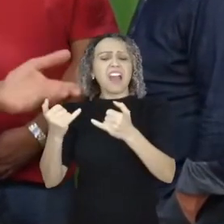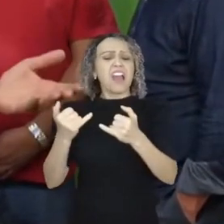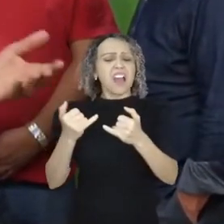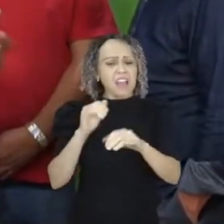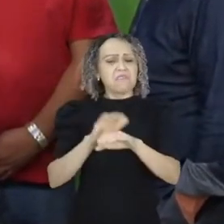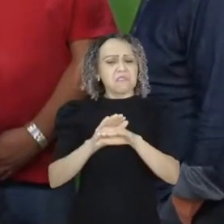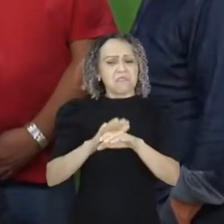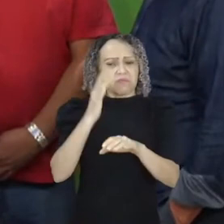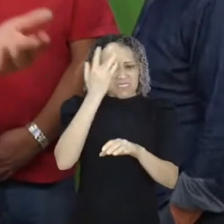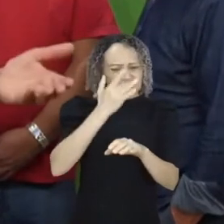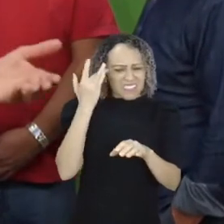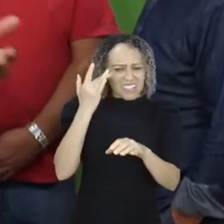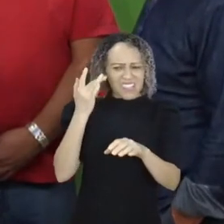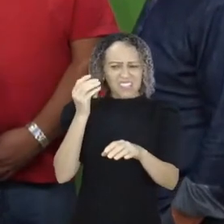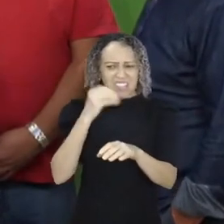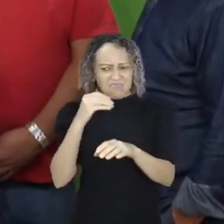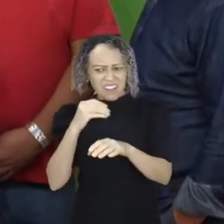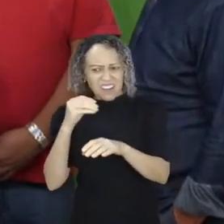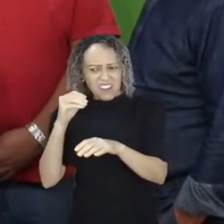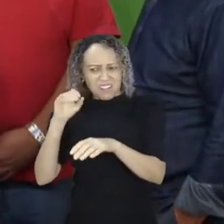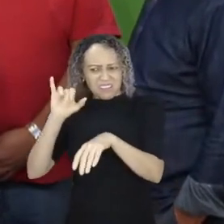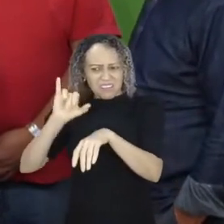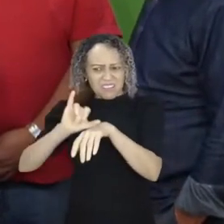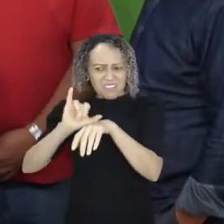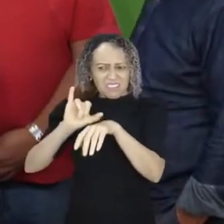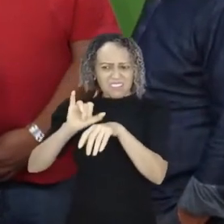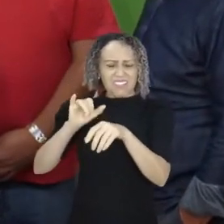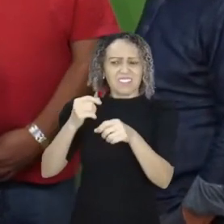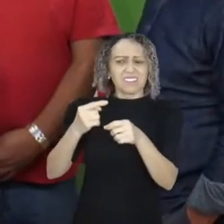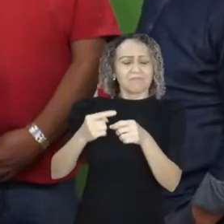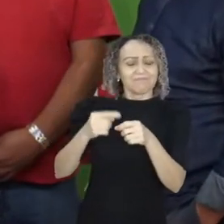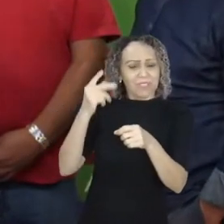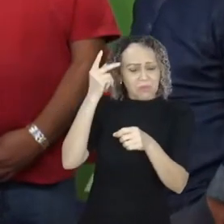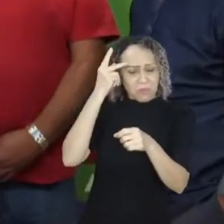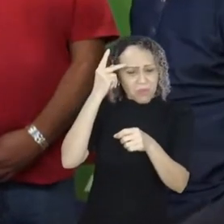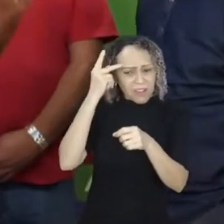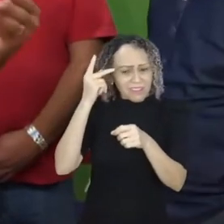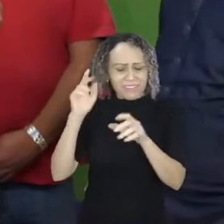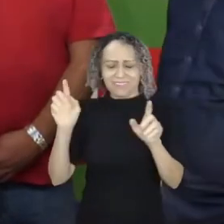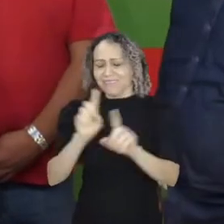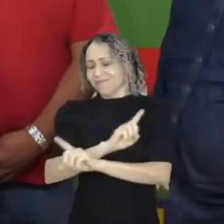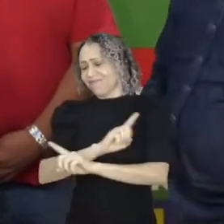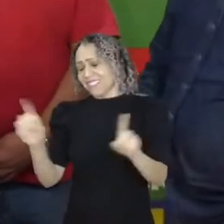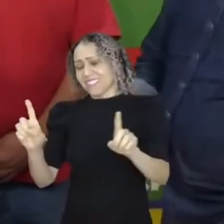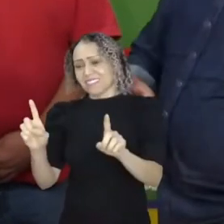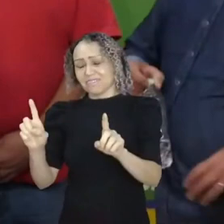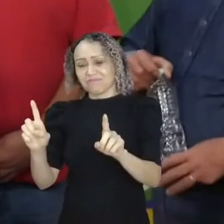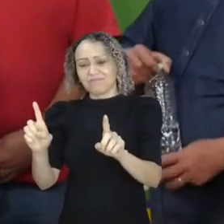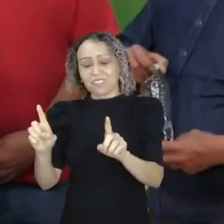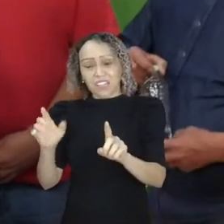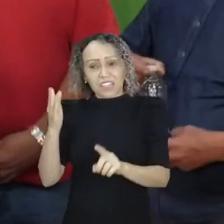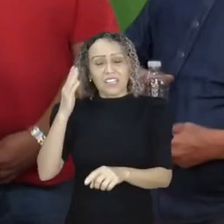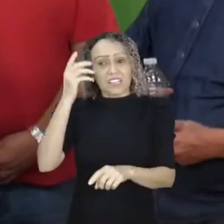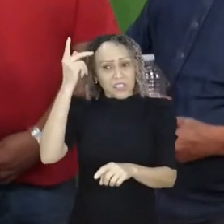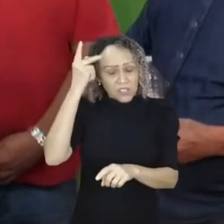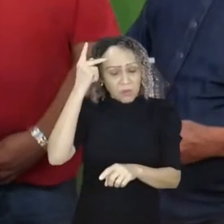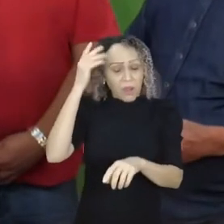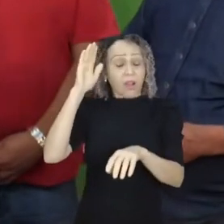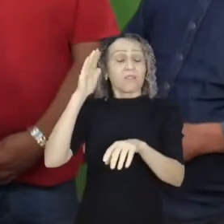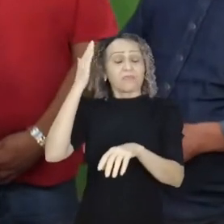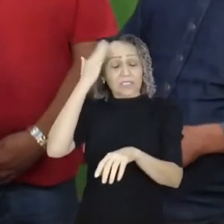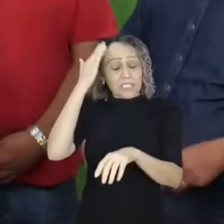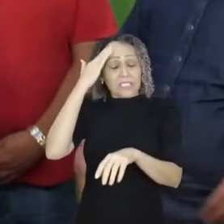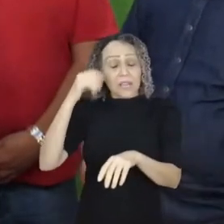São Paulo conhece a minha gestão e sabe o legado que eu deixei. Eu fui o prefeito que mais investiu em São Paulo nos